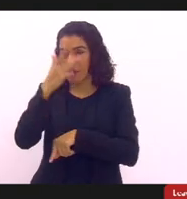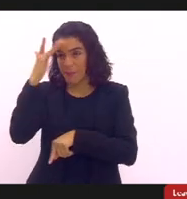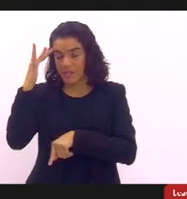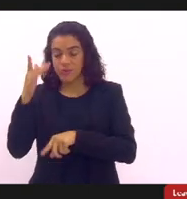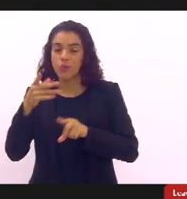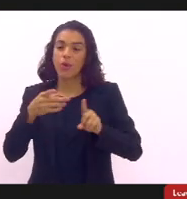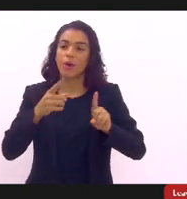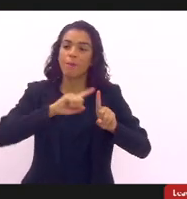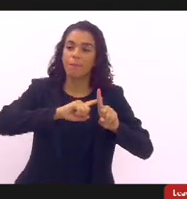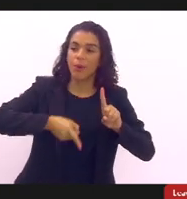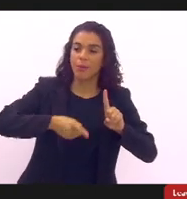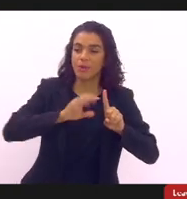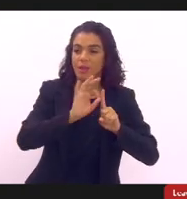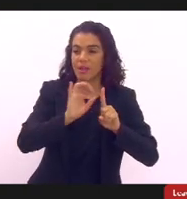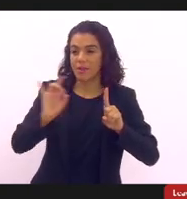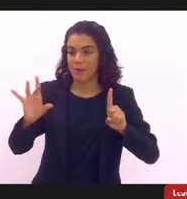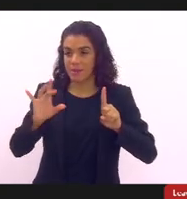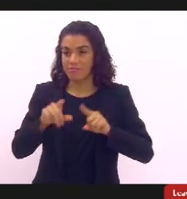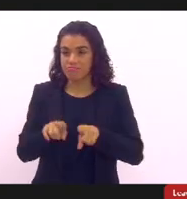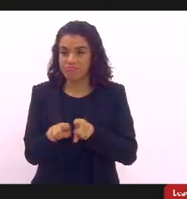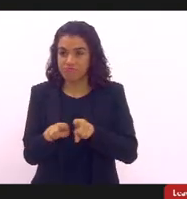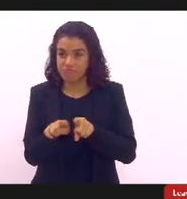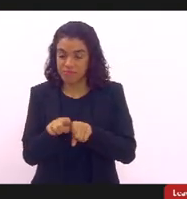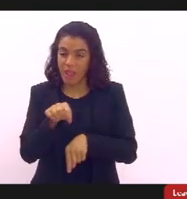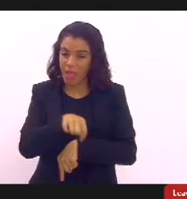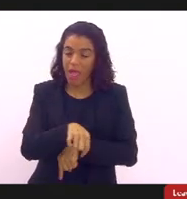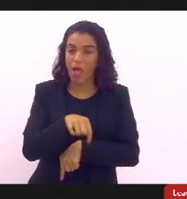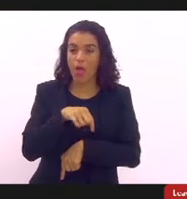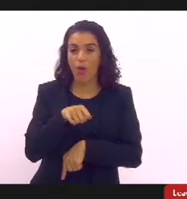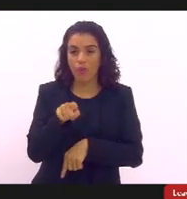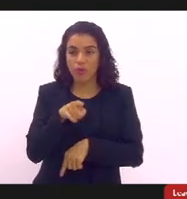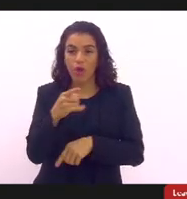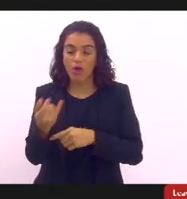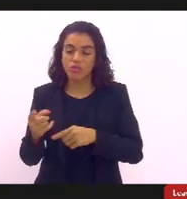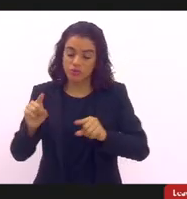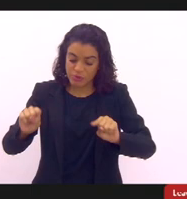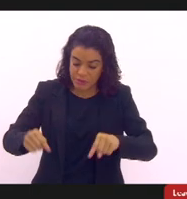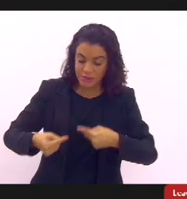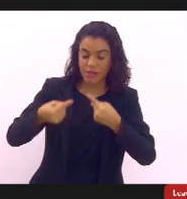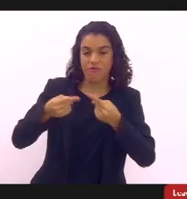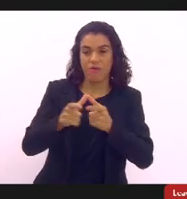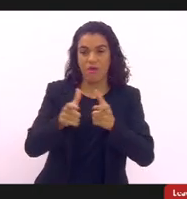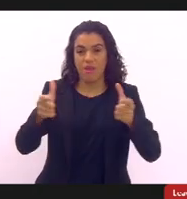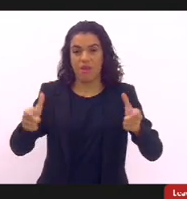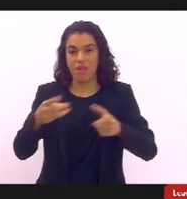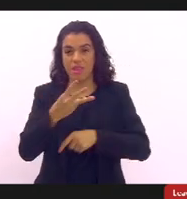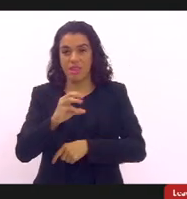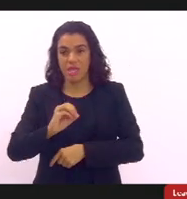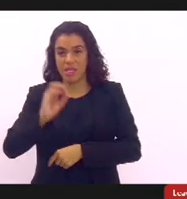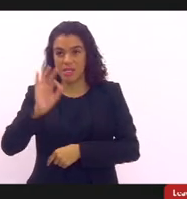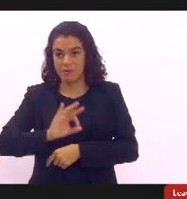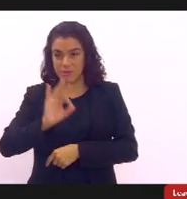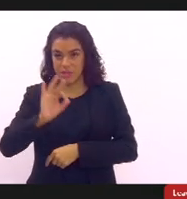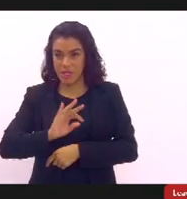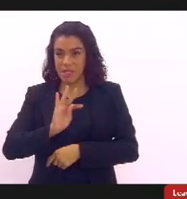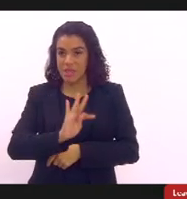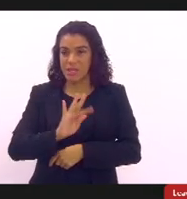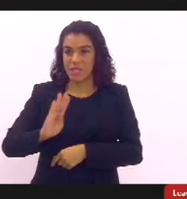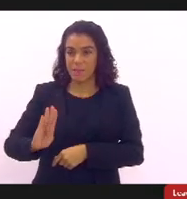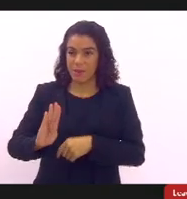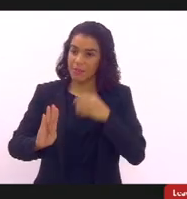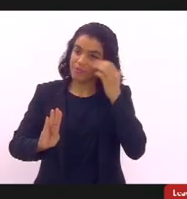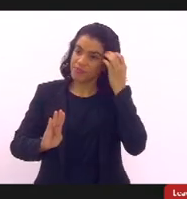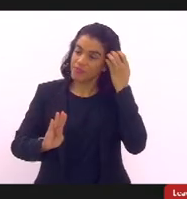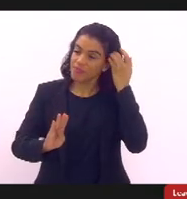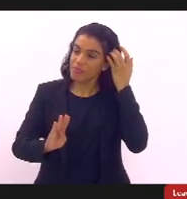de liberdade. E o que a gente pretende, isso tá, é o norte, é o nosso desafio, ampliar em 30% o diagnóstico da TB em pessoas privadas de